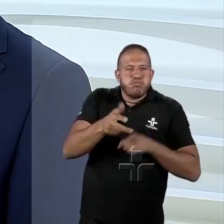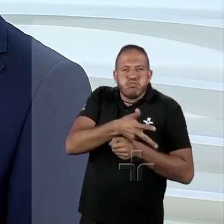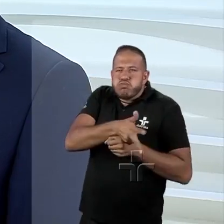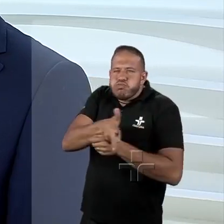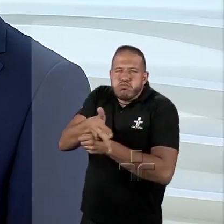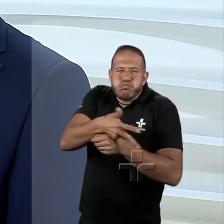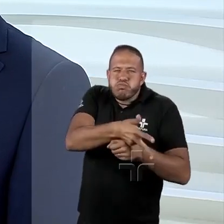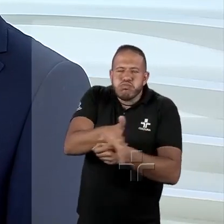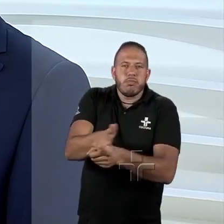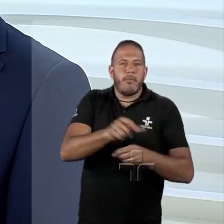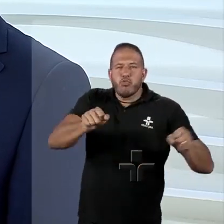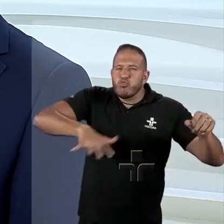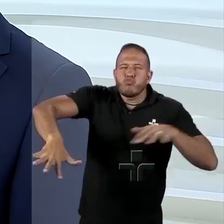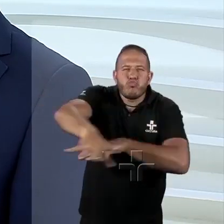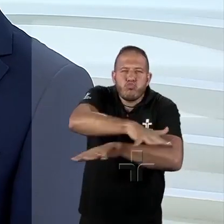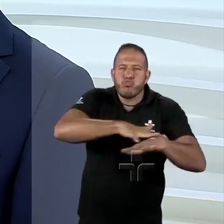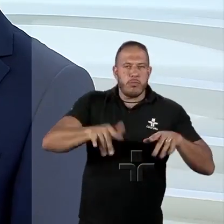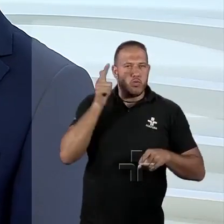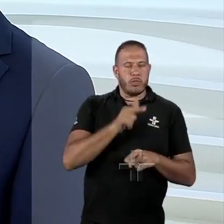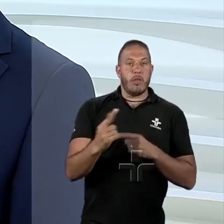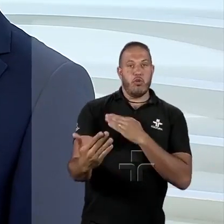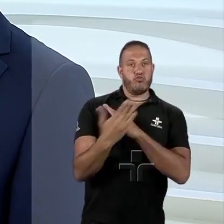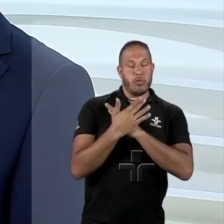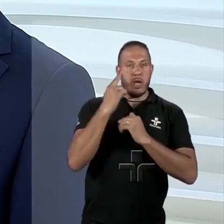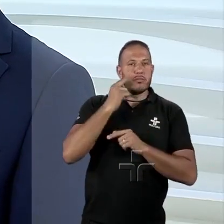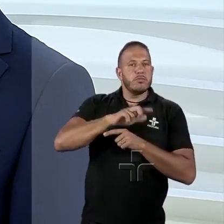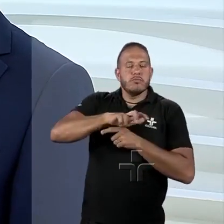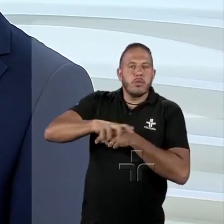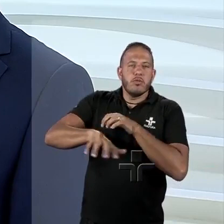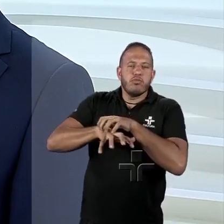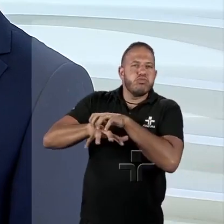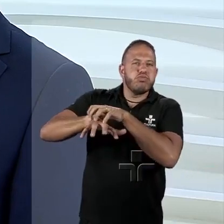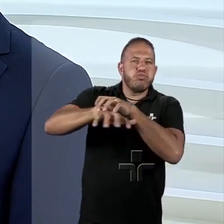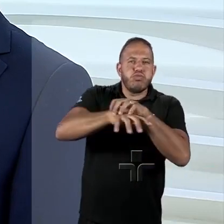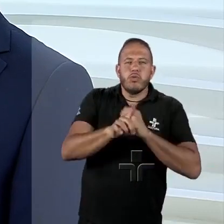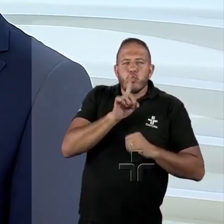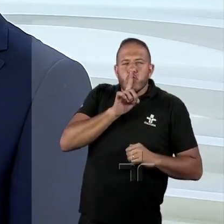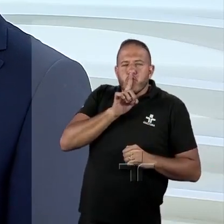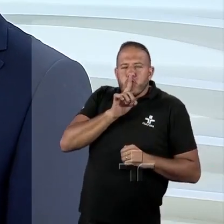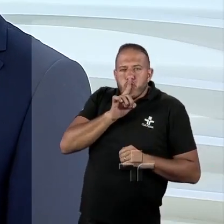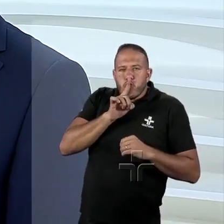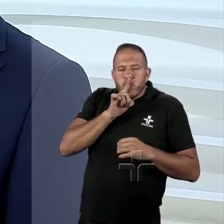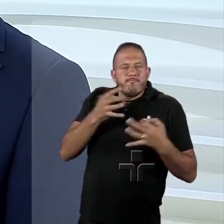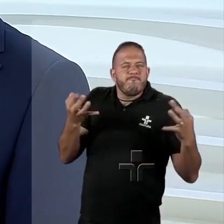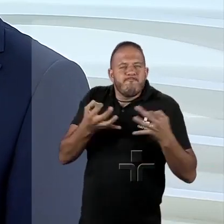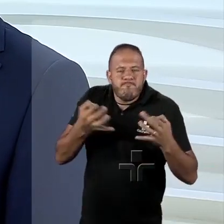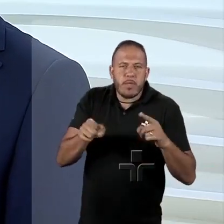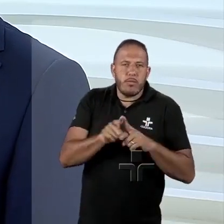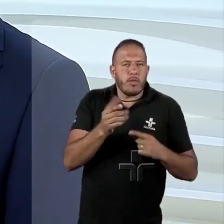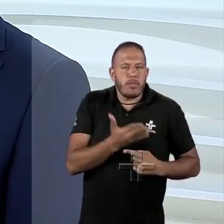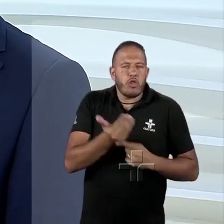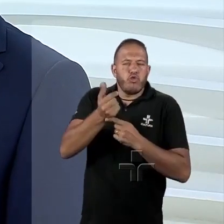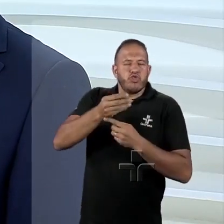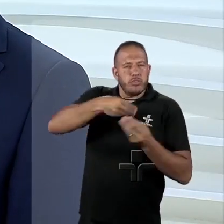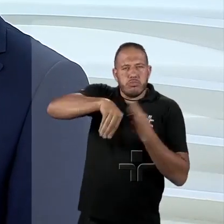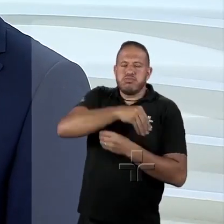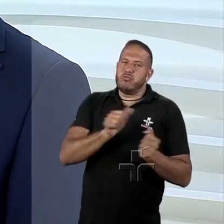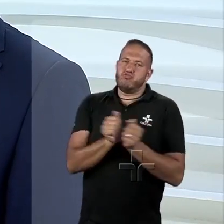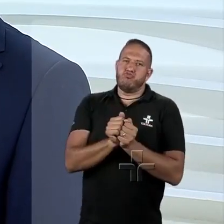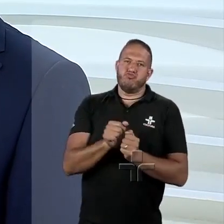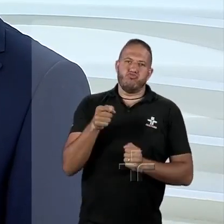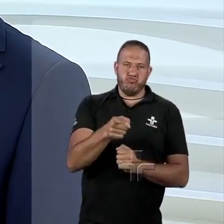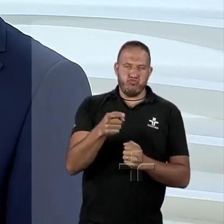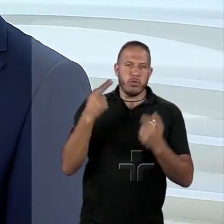terão um drone para o policiamento aéreo, silencioso, efetivo e com tecnologia. Vamos